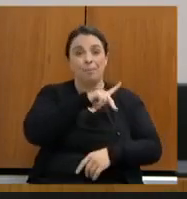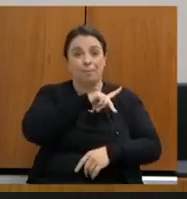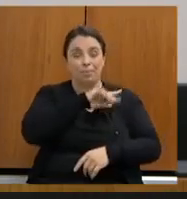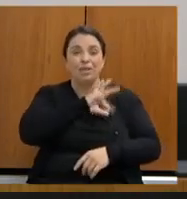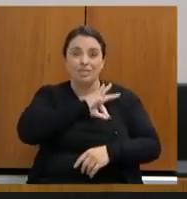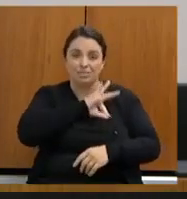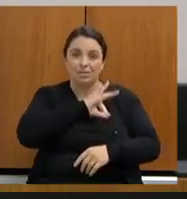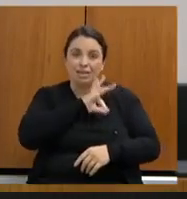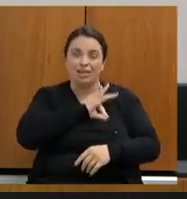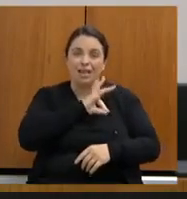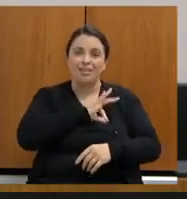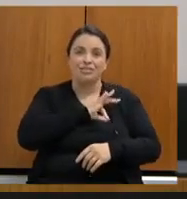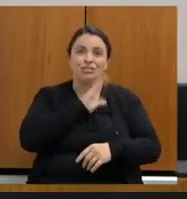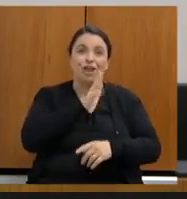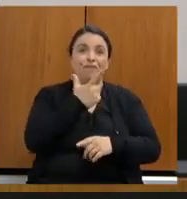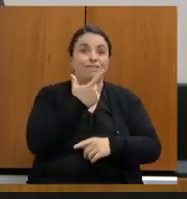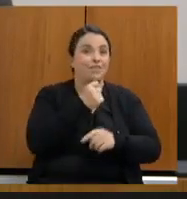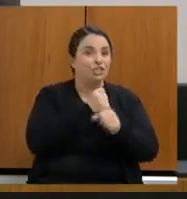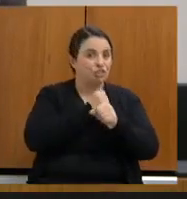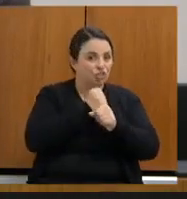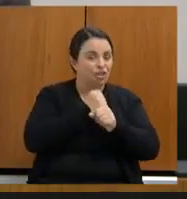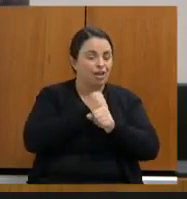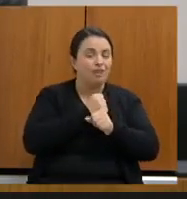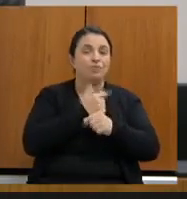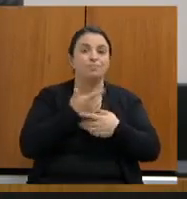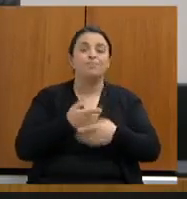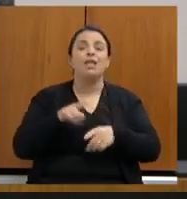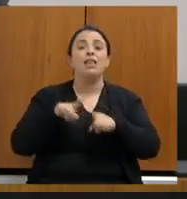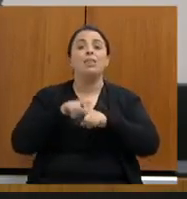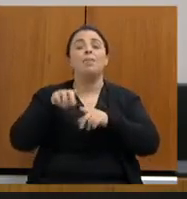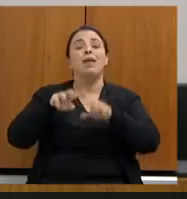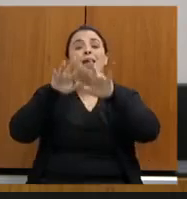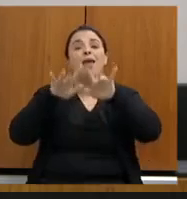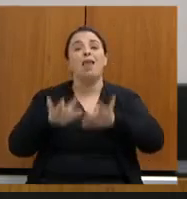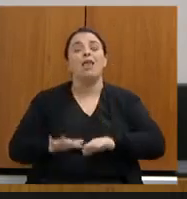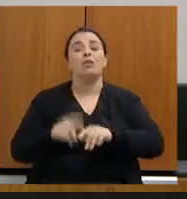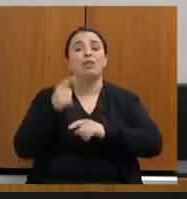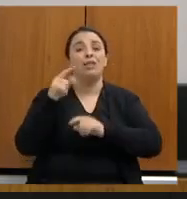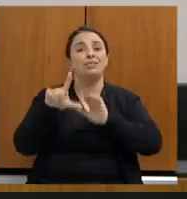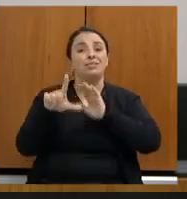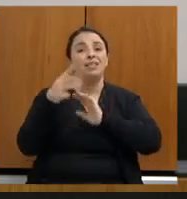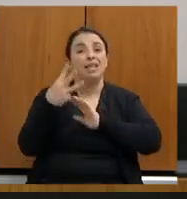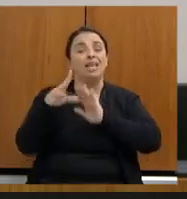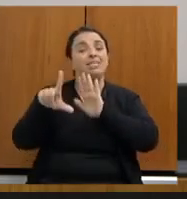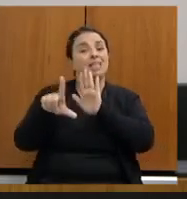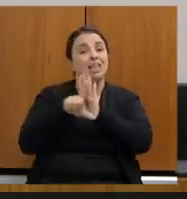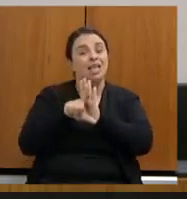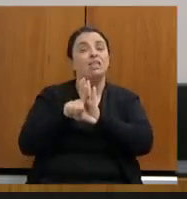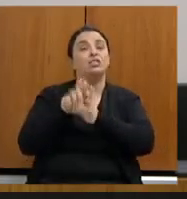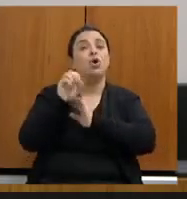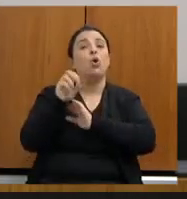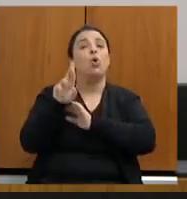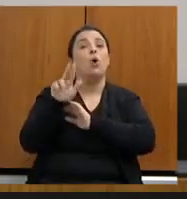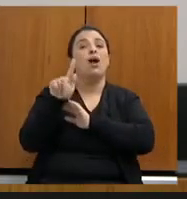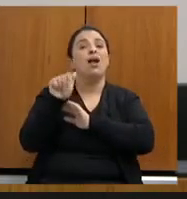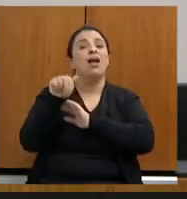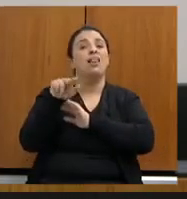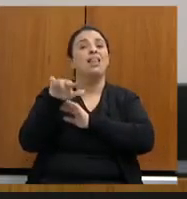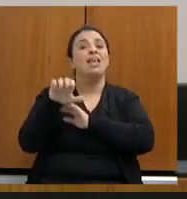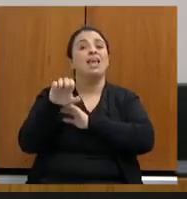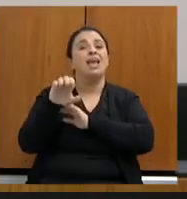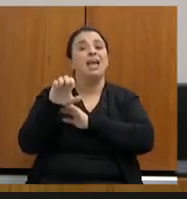exercer mandato foi relator das três leis orgânicas da Polícia Civil e é uma carência enorme